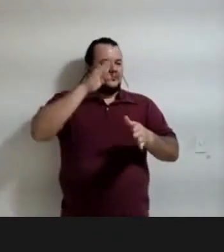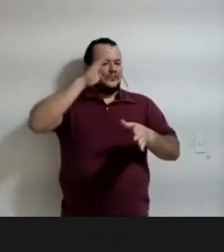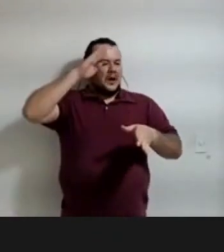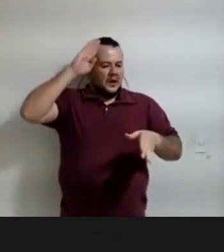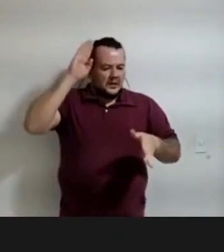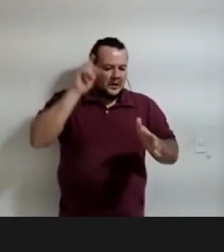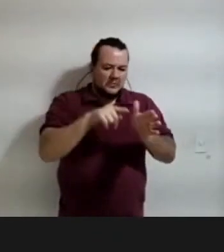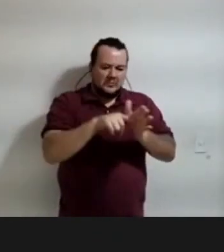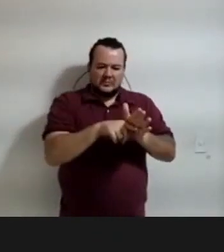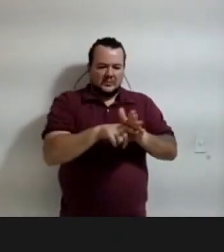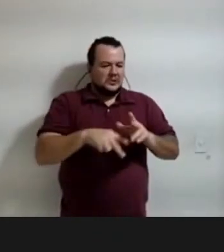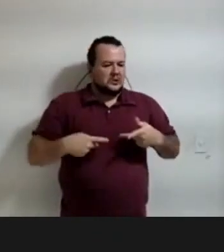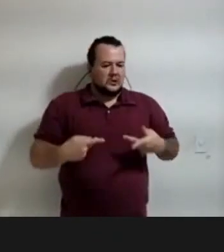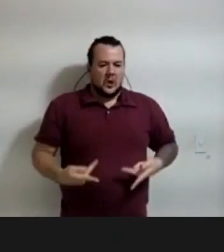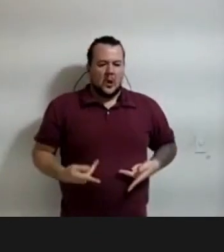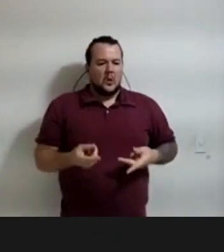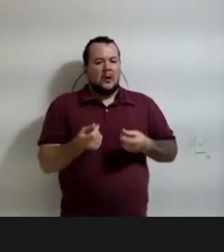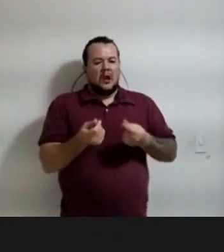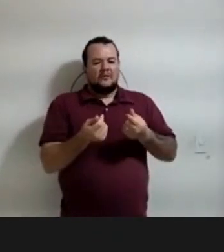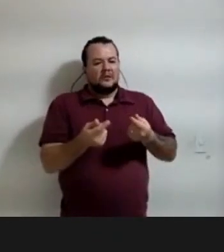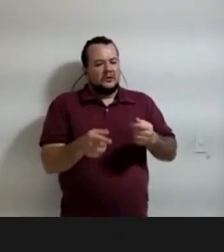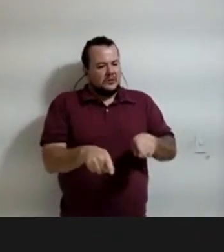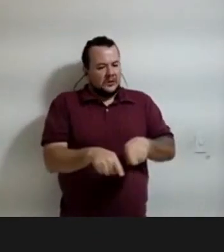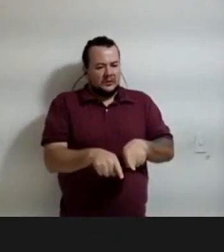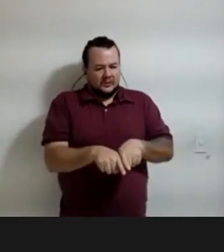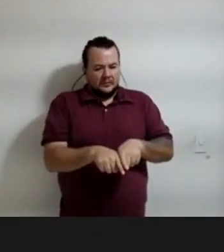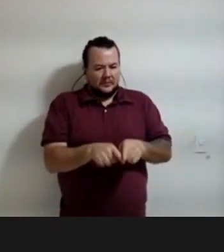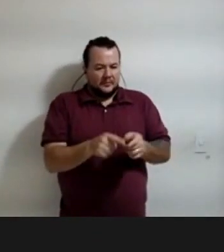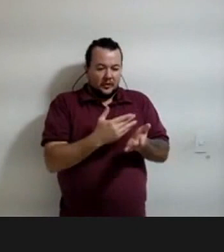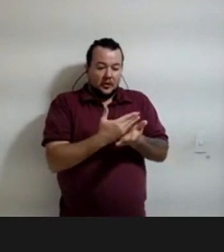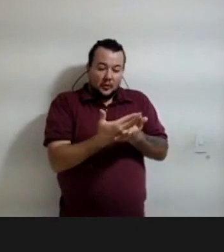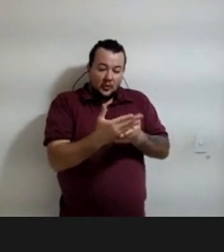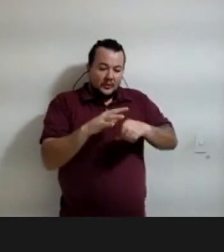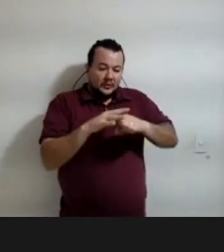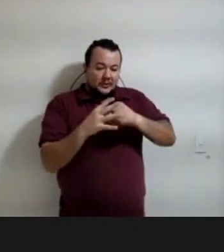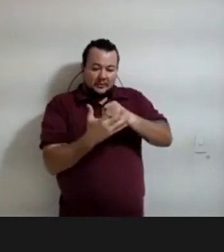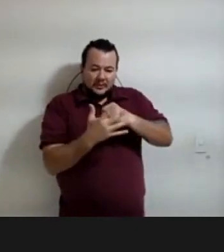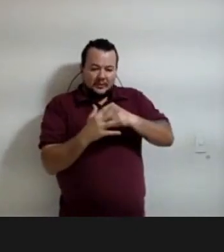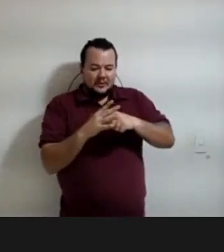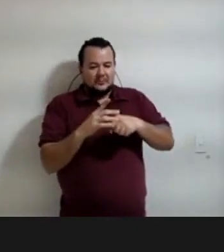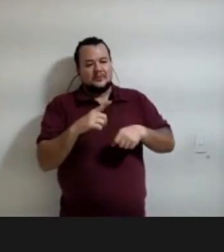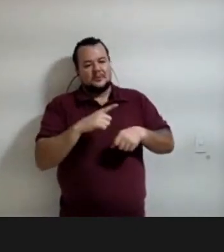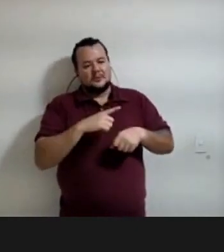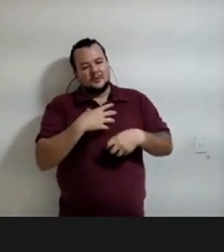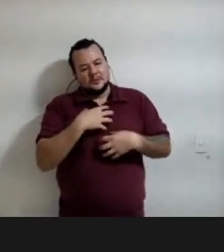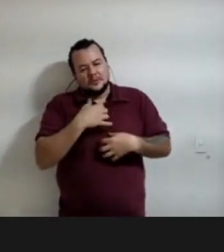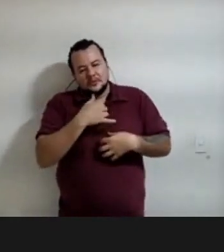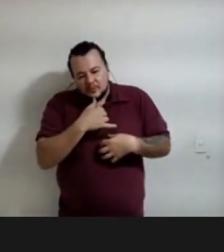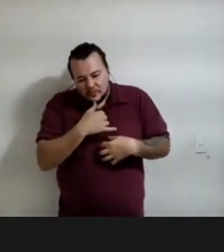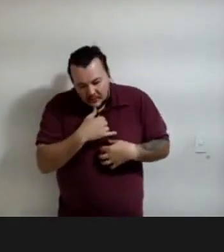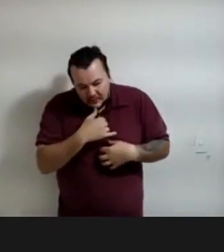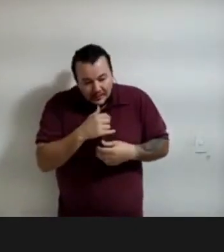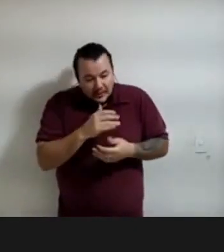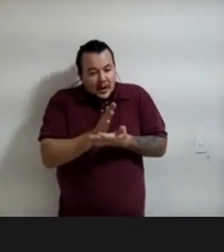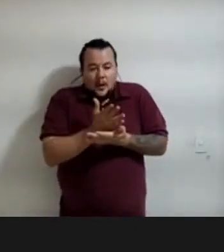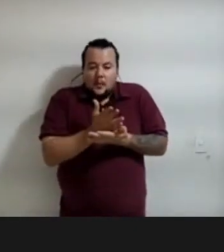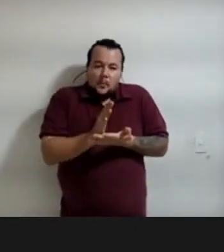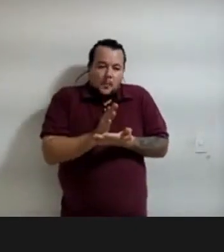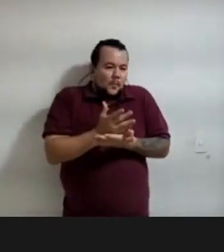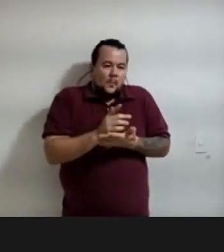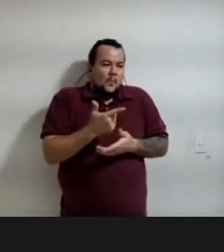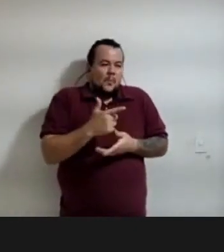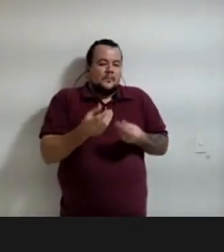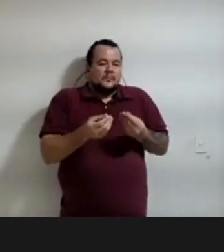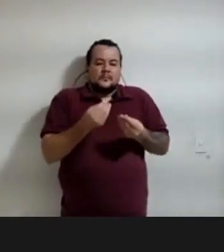início da pandemia, temos vivido grandes lutos pessoais e sociais, alguns absolutamente irreparáveis, quase incontornáveis,